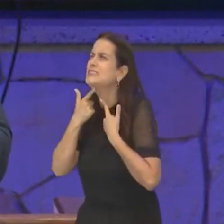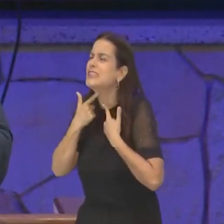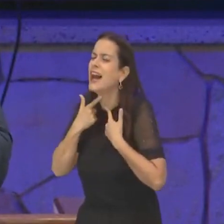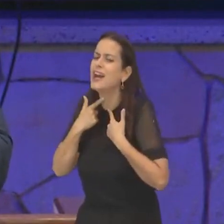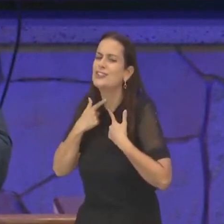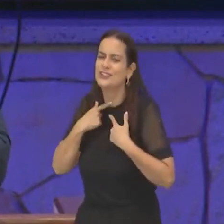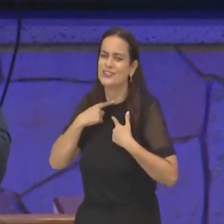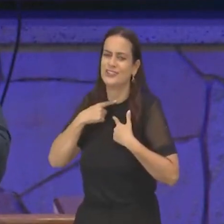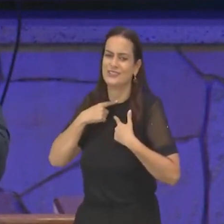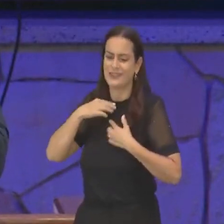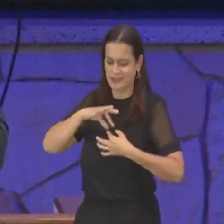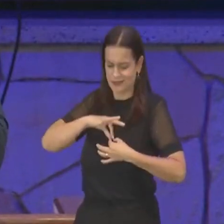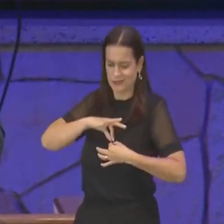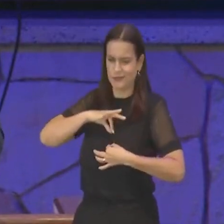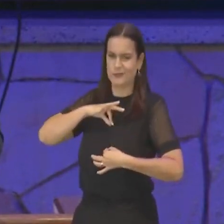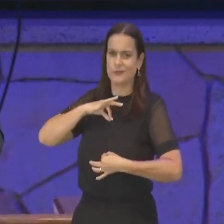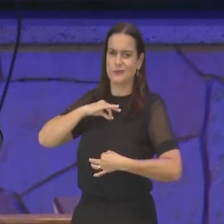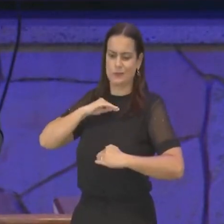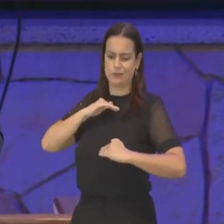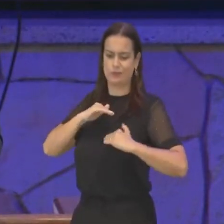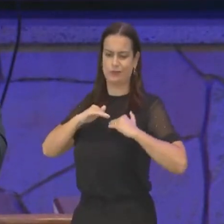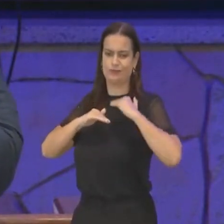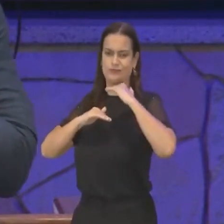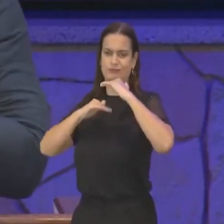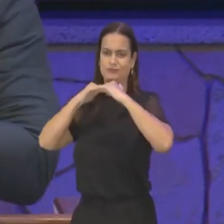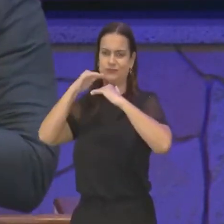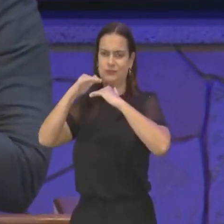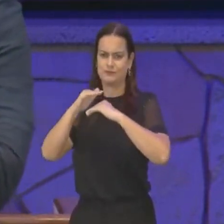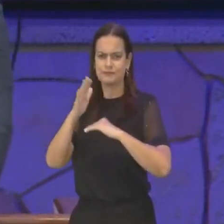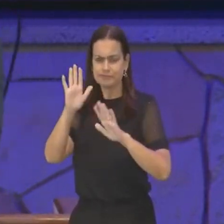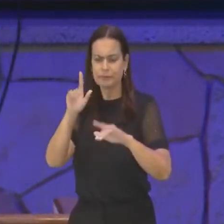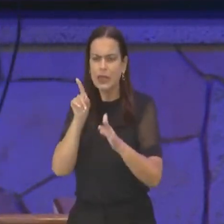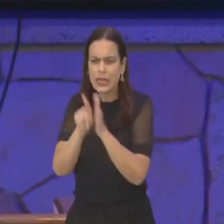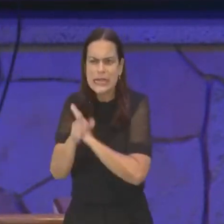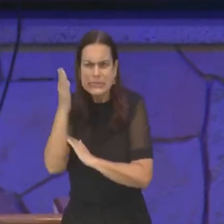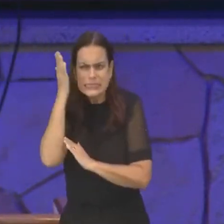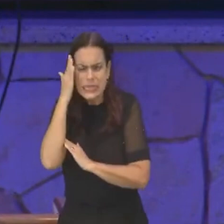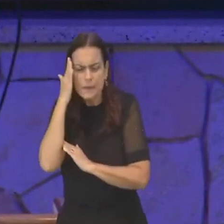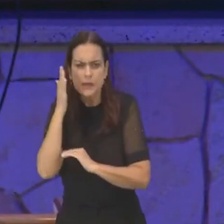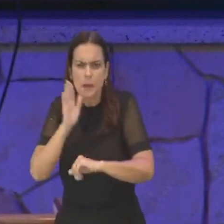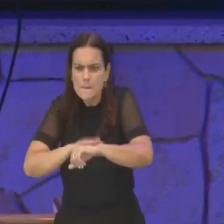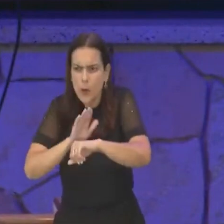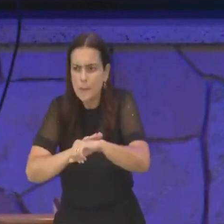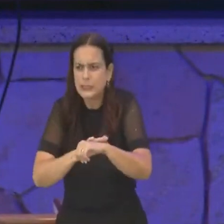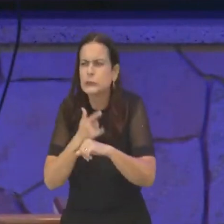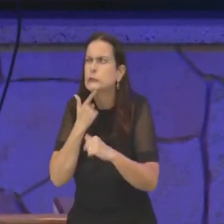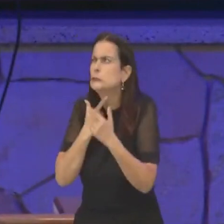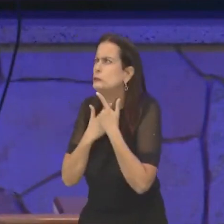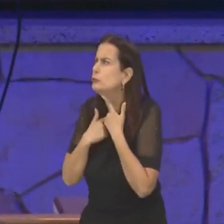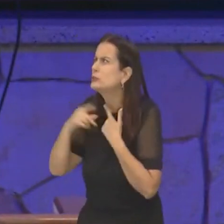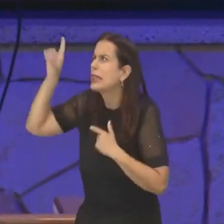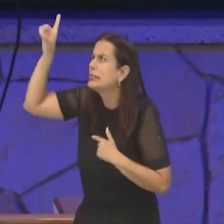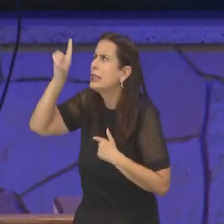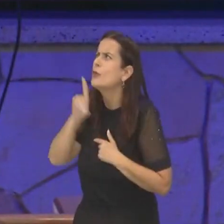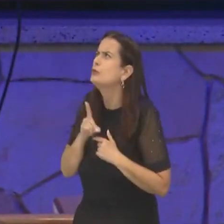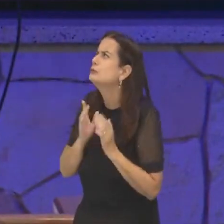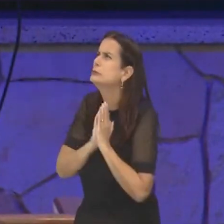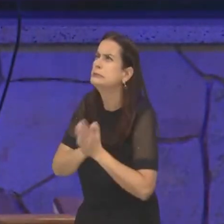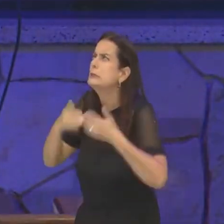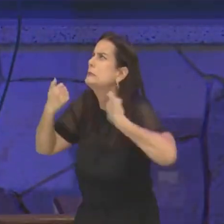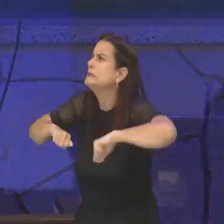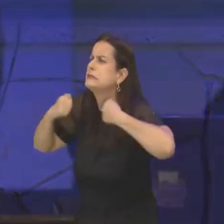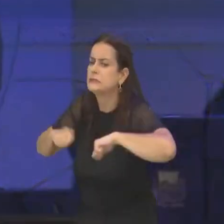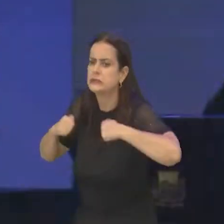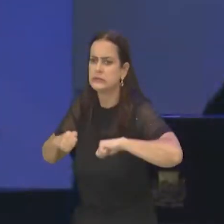espiritual. Sabe aqueles momentos da sua vida em que você está com sede da presença de Deus? Que